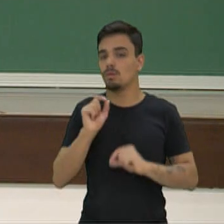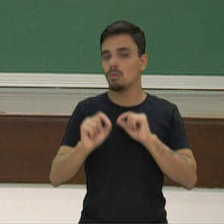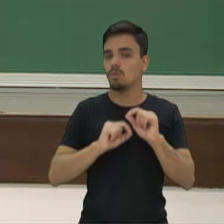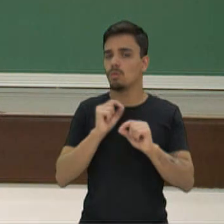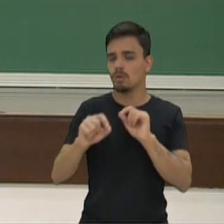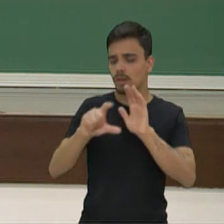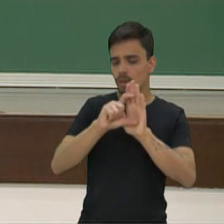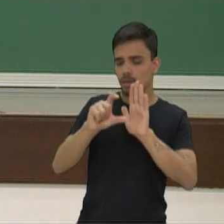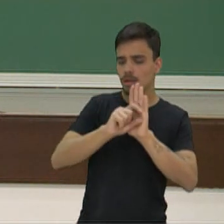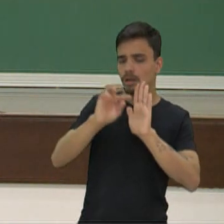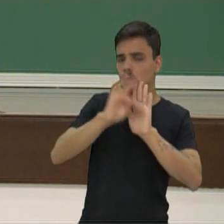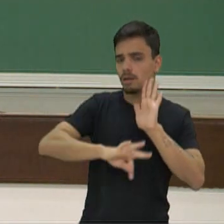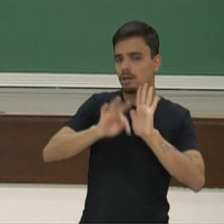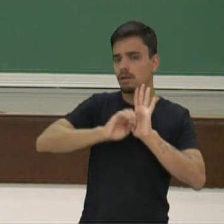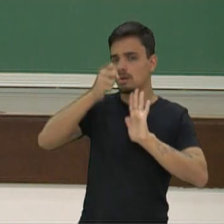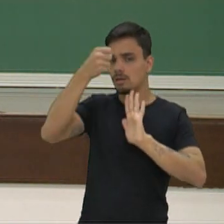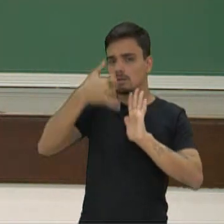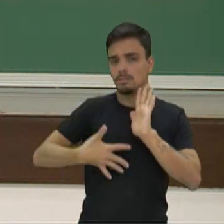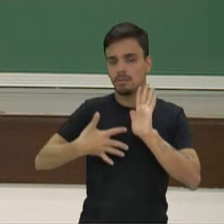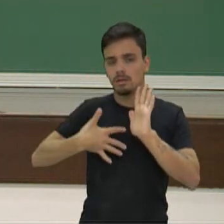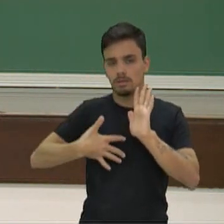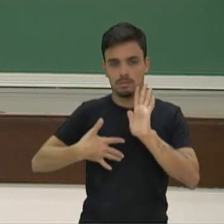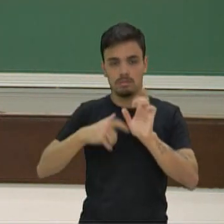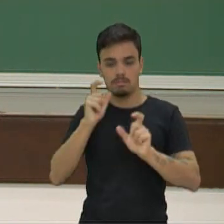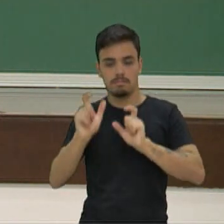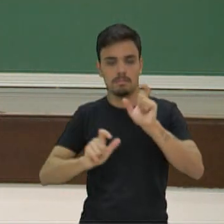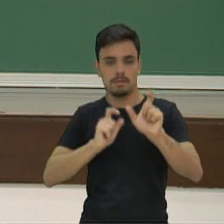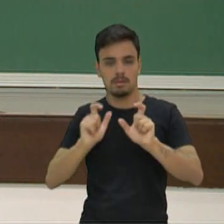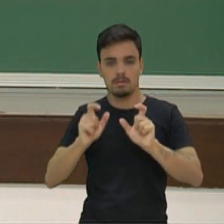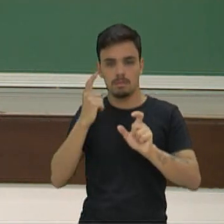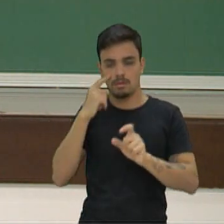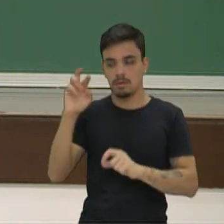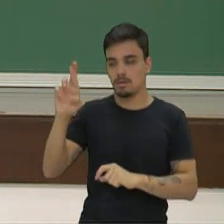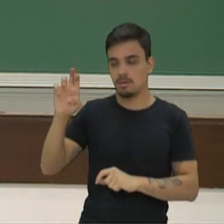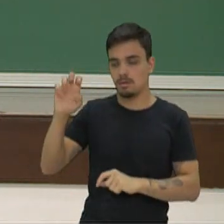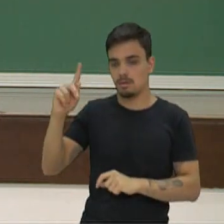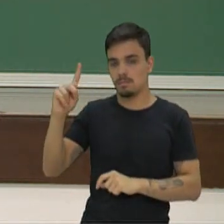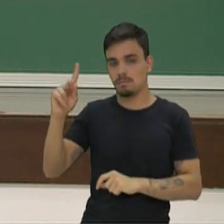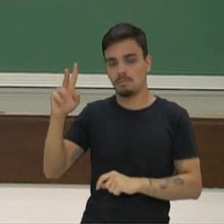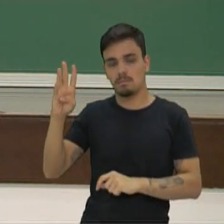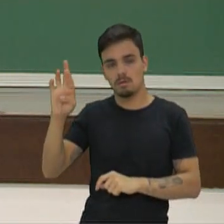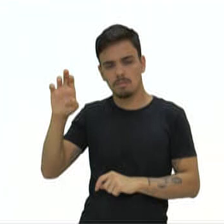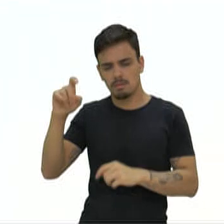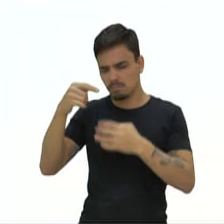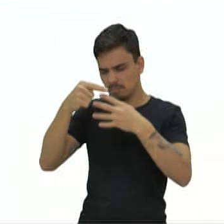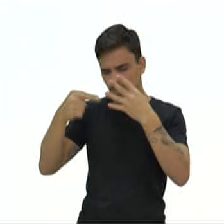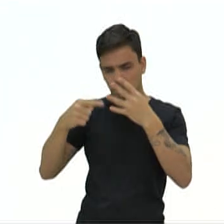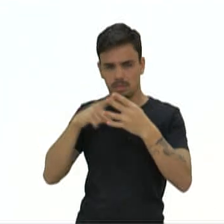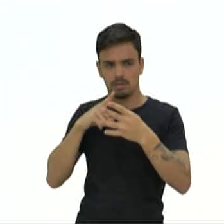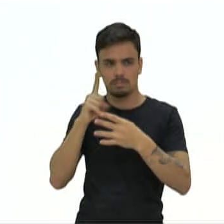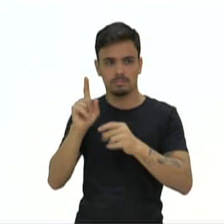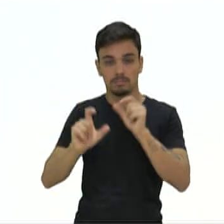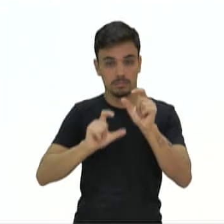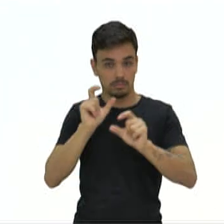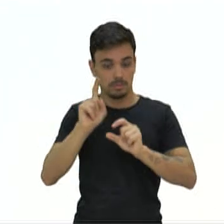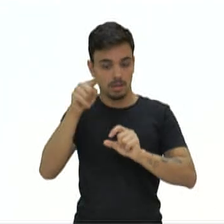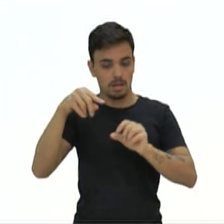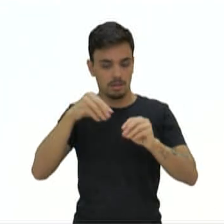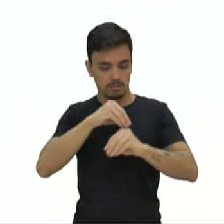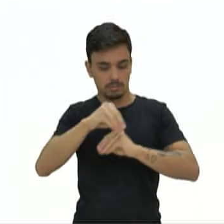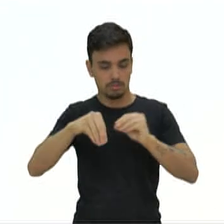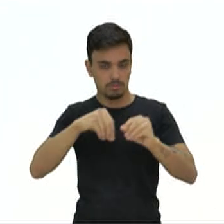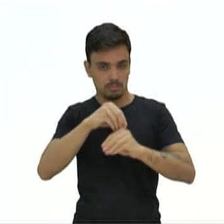O que esse trecho de texto está falando? Com essas palavras aí, pobres, ricos, cheirosen, sobre os solos. E